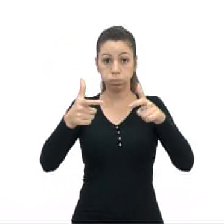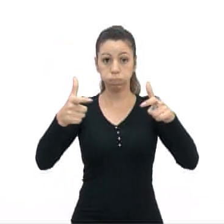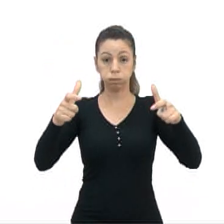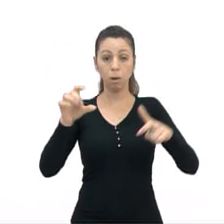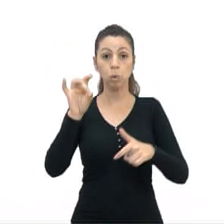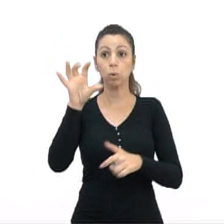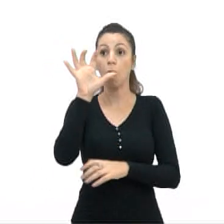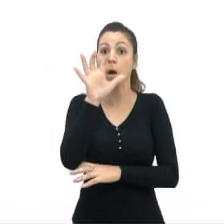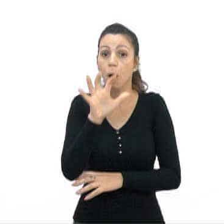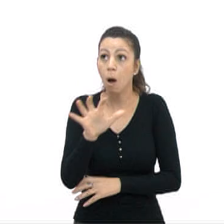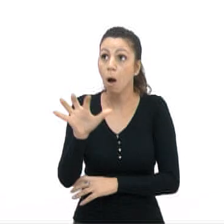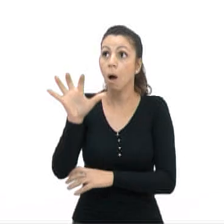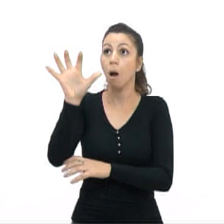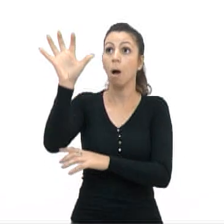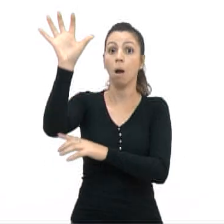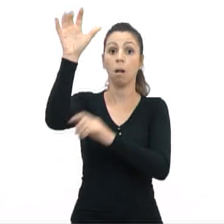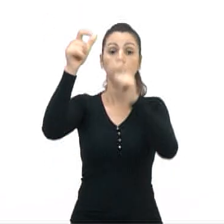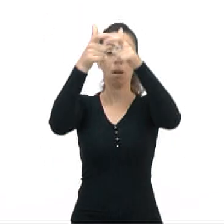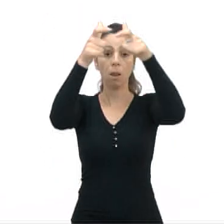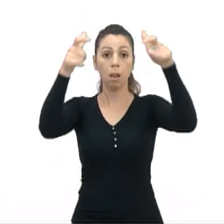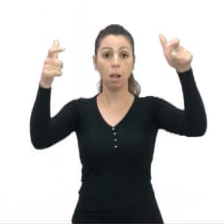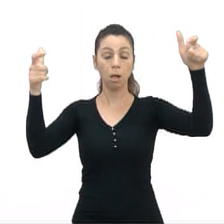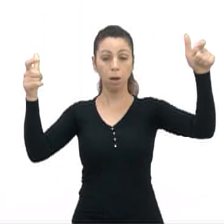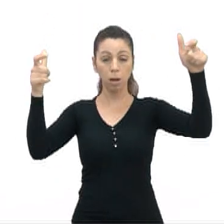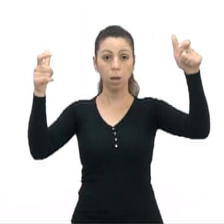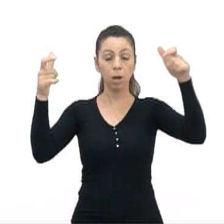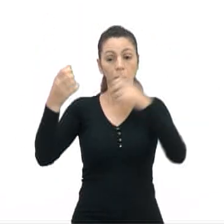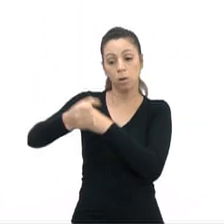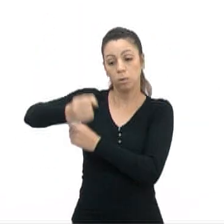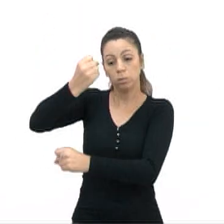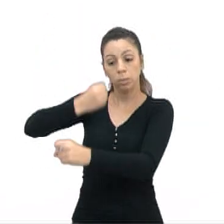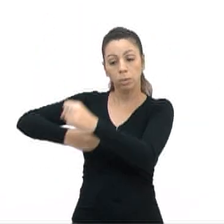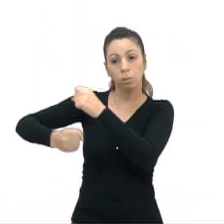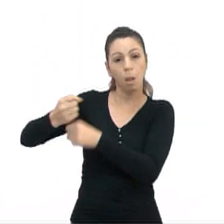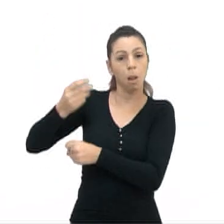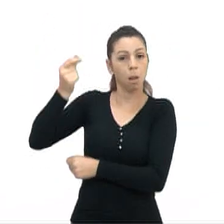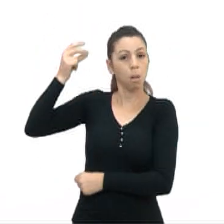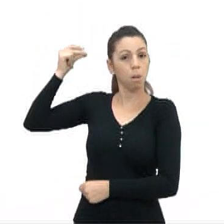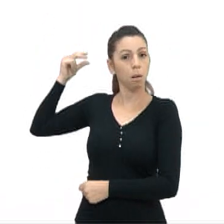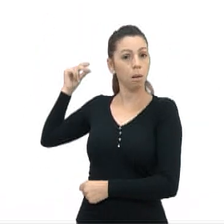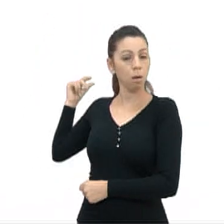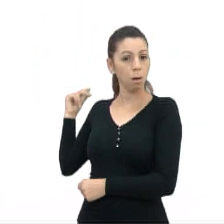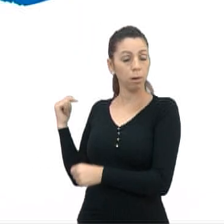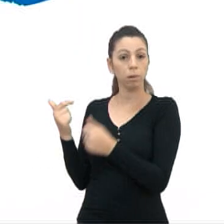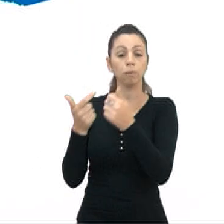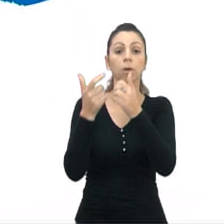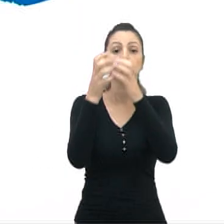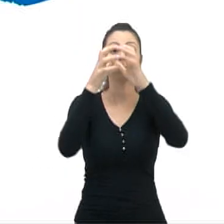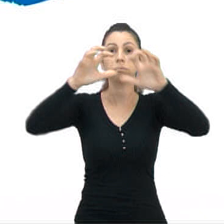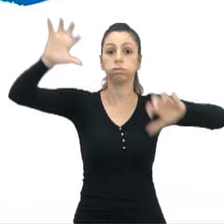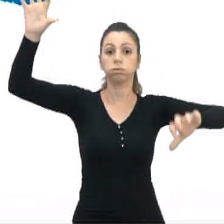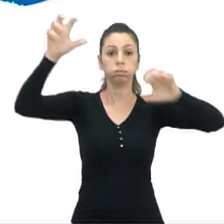continente, que foi fragmentado há centenas de milhões de anos.